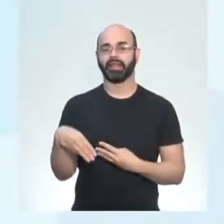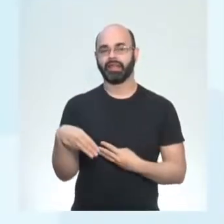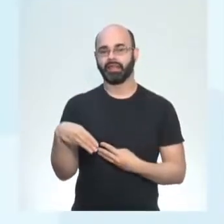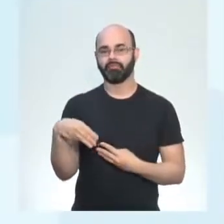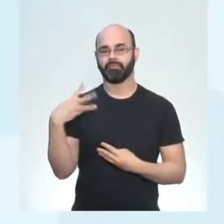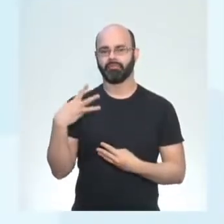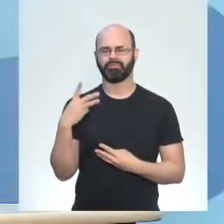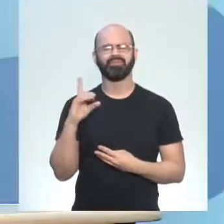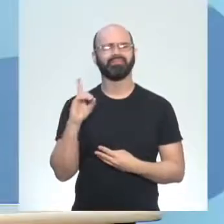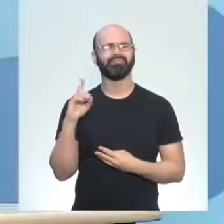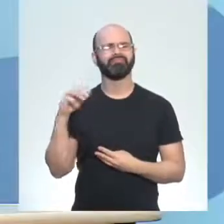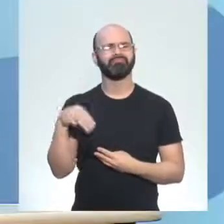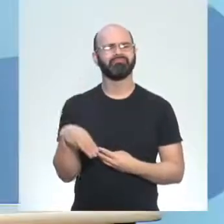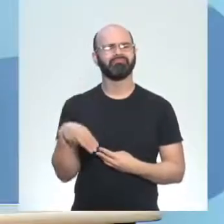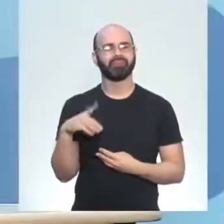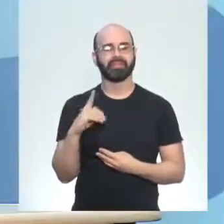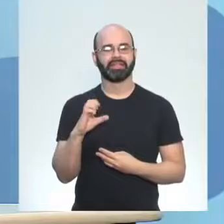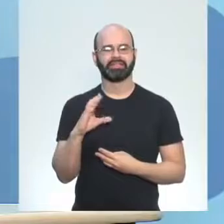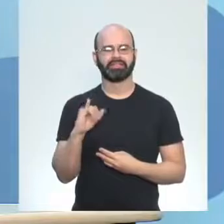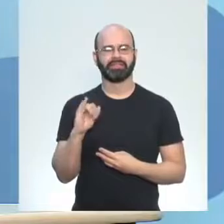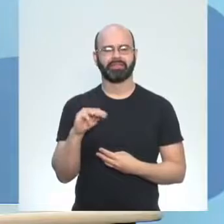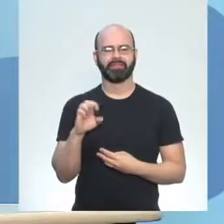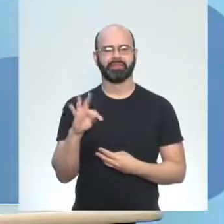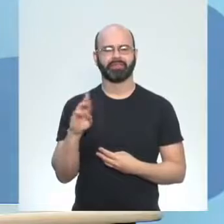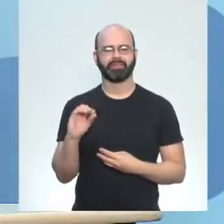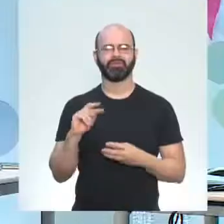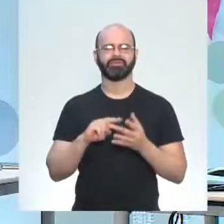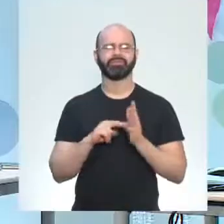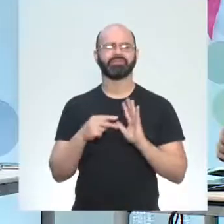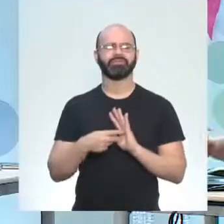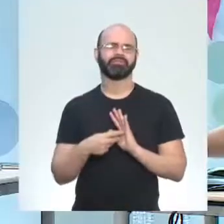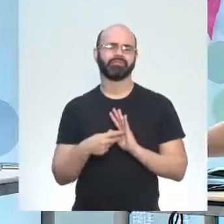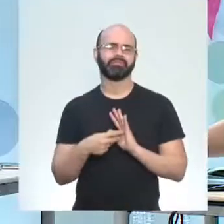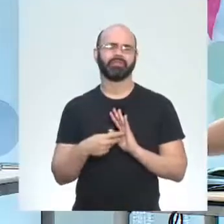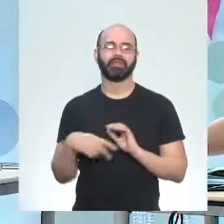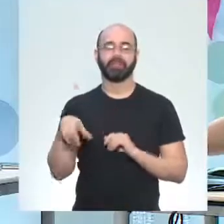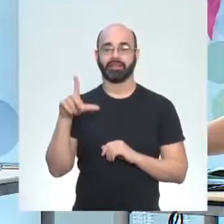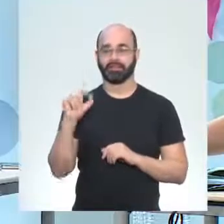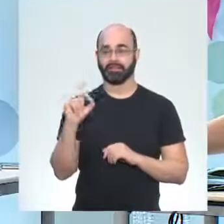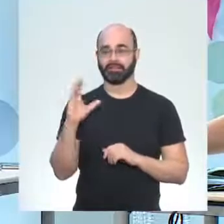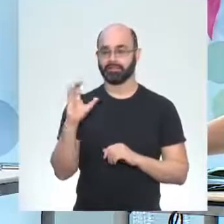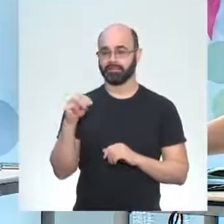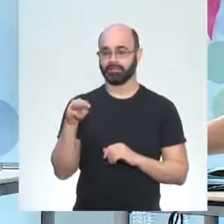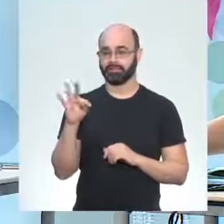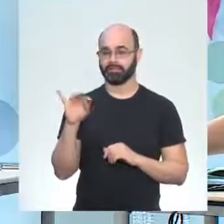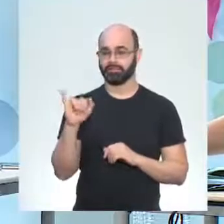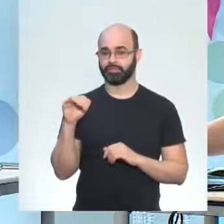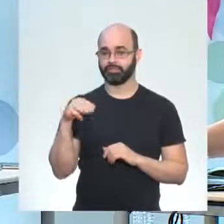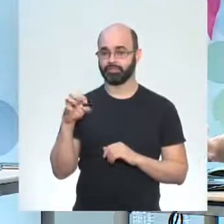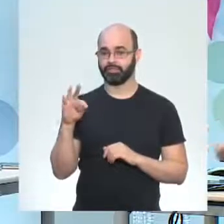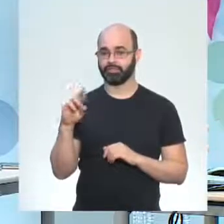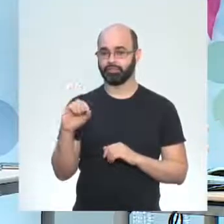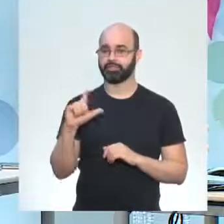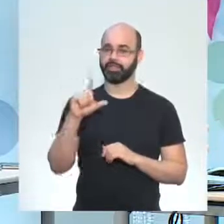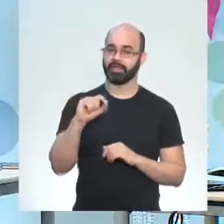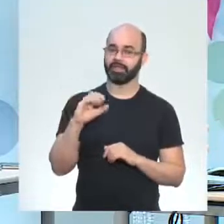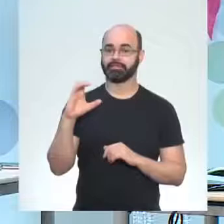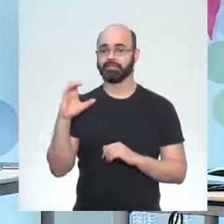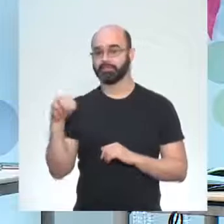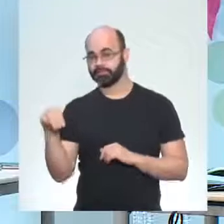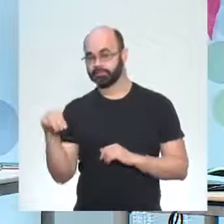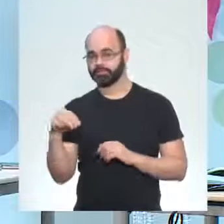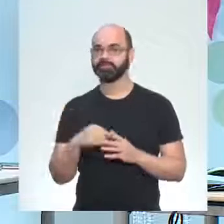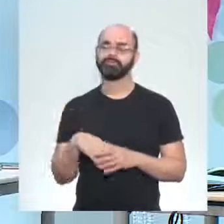Jonas? Decímetro de 10, né? É 10 centímetros. Né? Então 10 centímetros é 1 decímetro. Né? Então